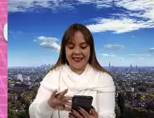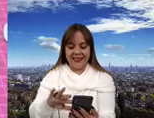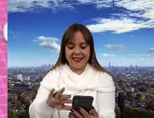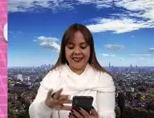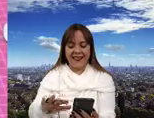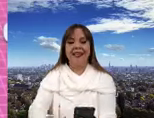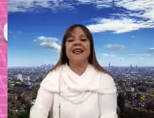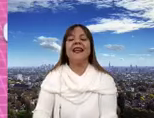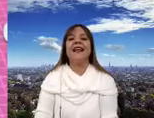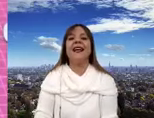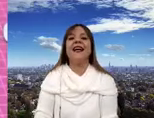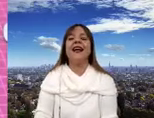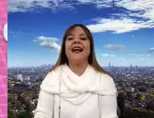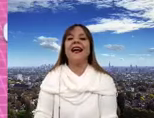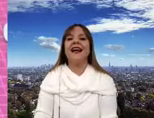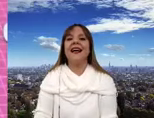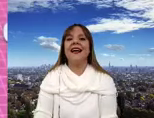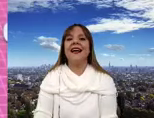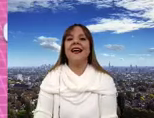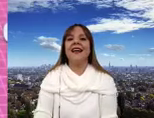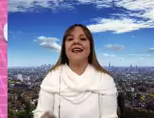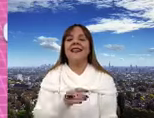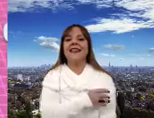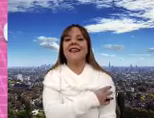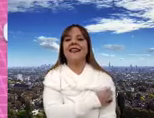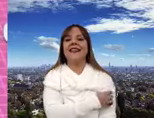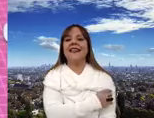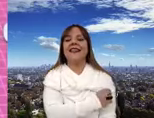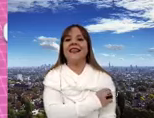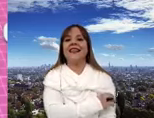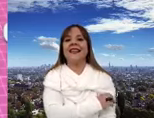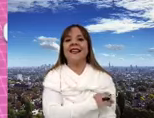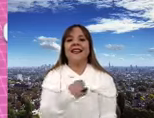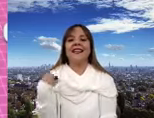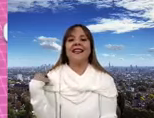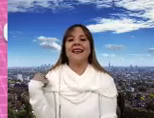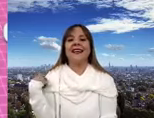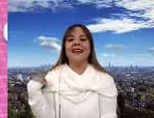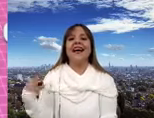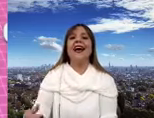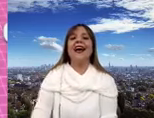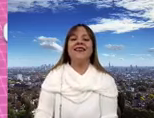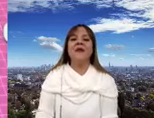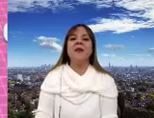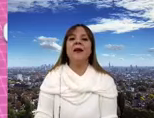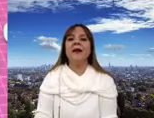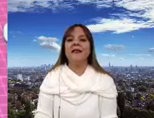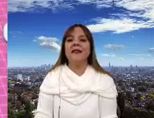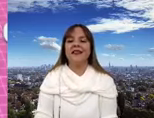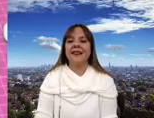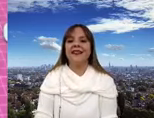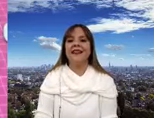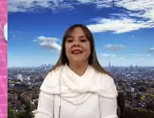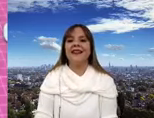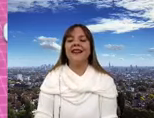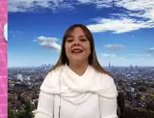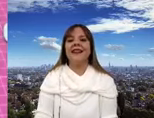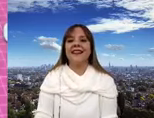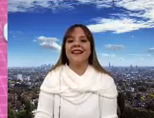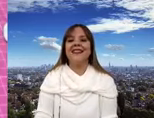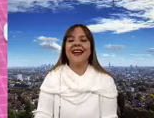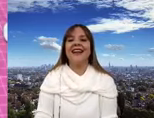é com caneta fantasminha aqui, tá ali. Eu tô pondo essa porque eu não sei onde que a minha foi parar. Ah, não tem Pra problema. depois a gente tirar. Ó,